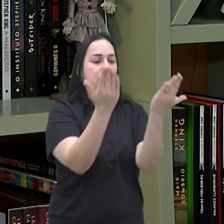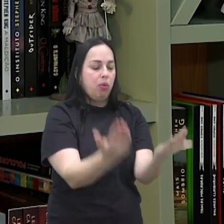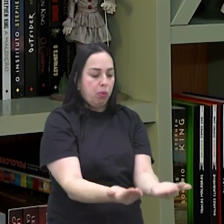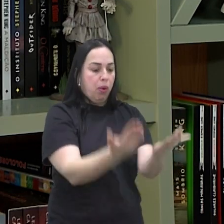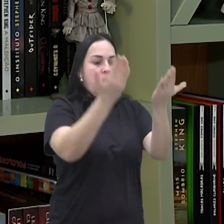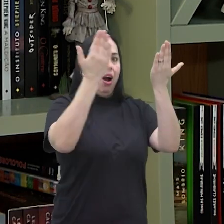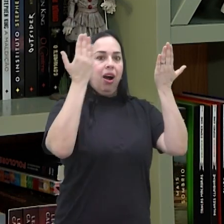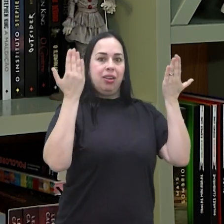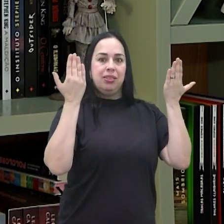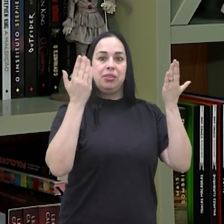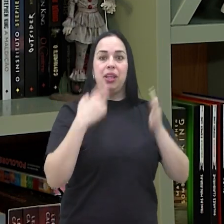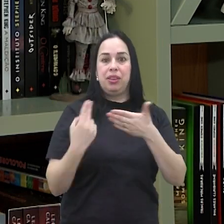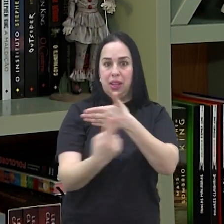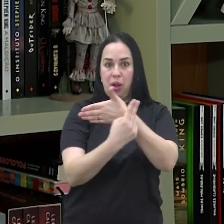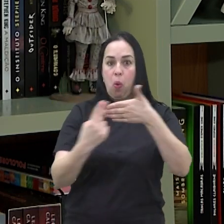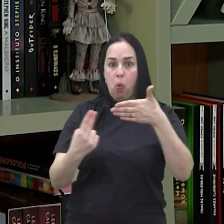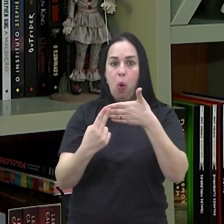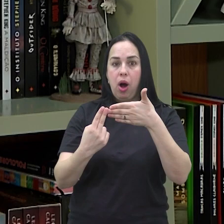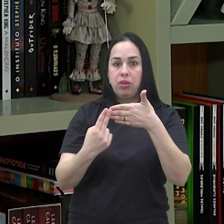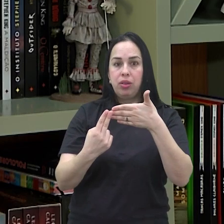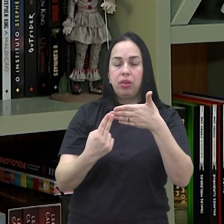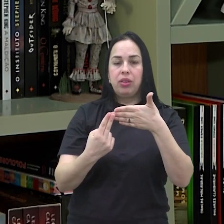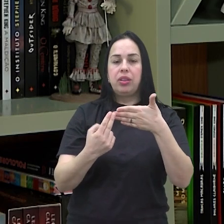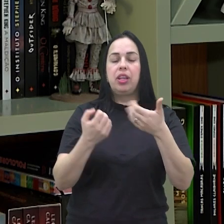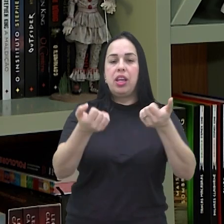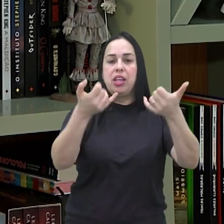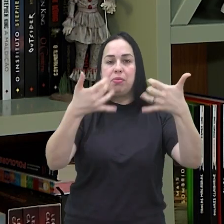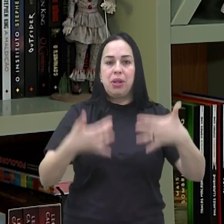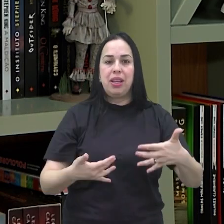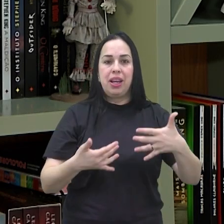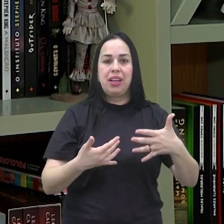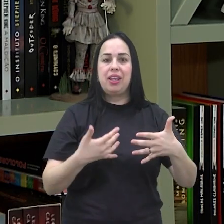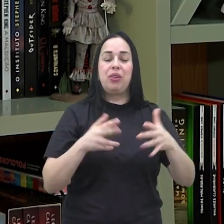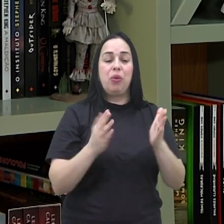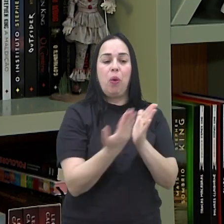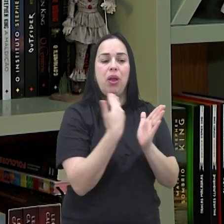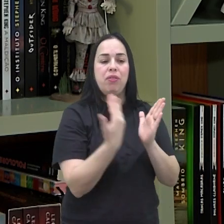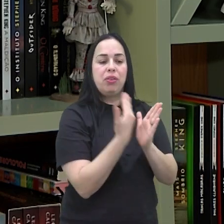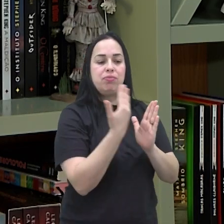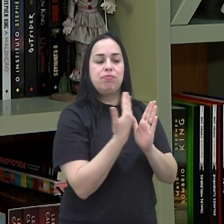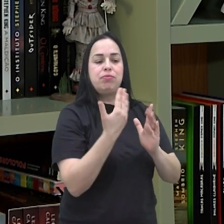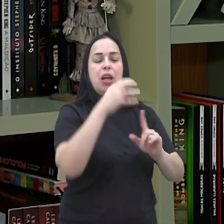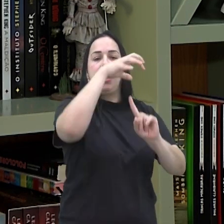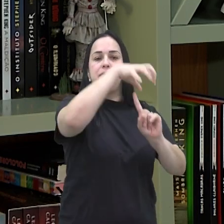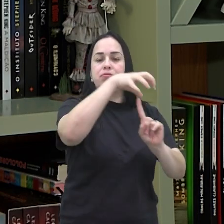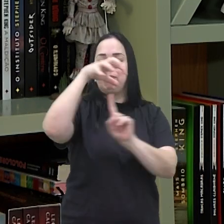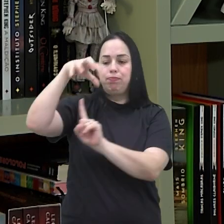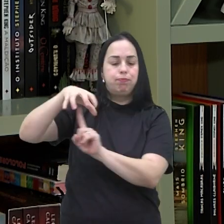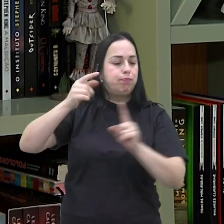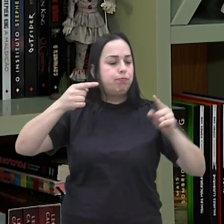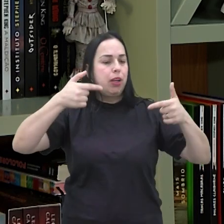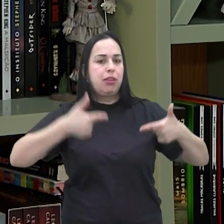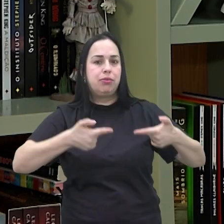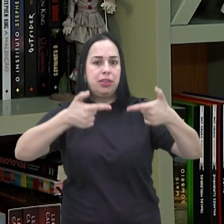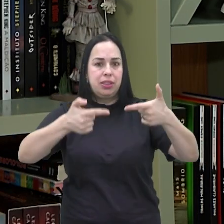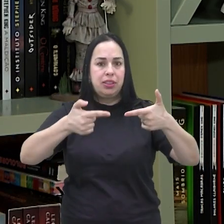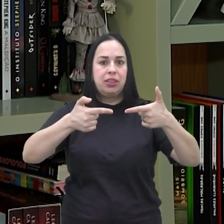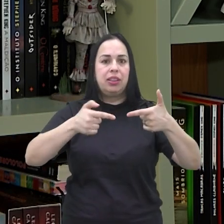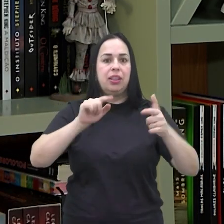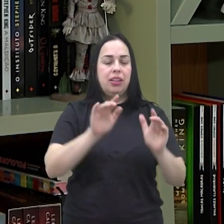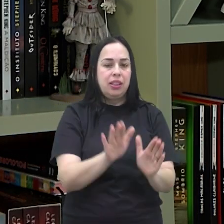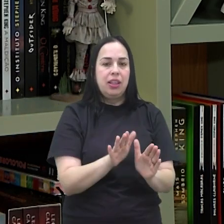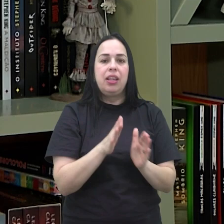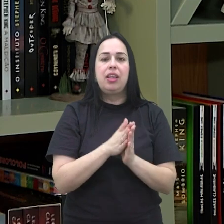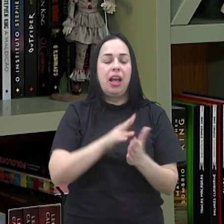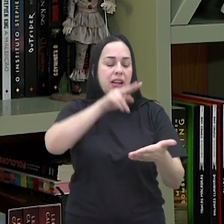de um autor, que é o autor de Guerra dos Tronos, que é o George Martin, que ele fala que um leitor vive